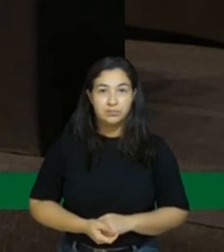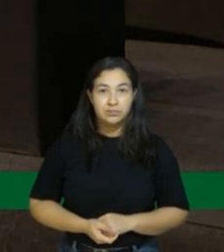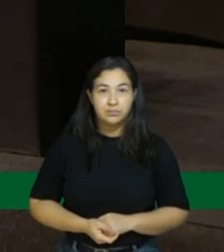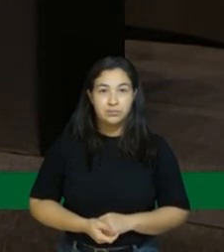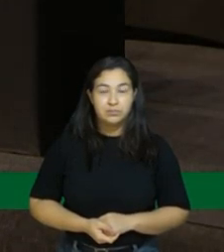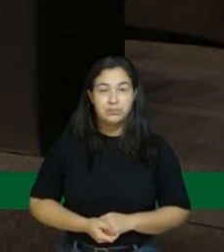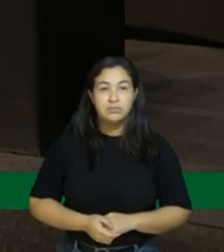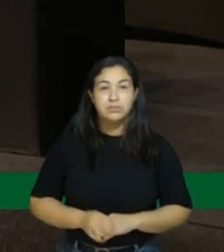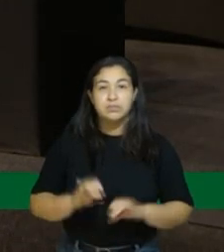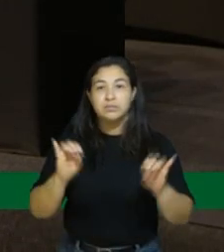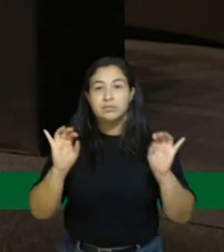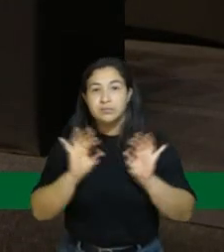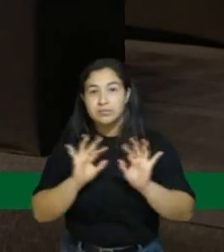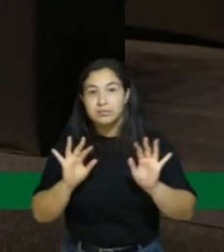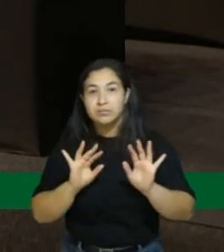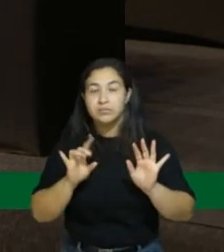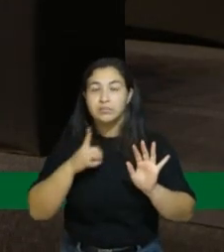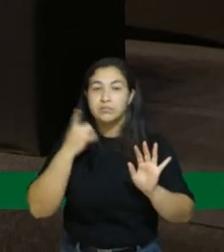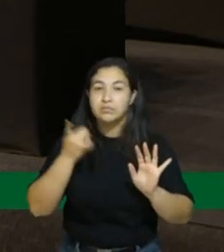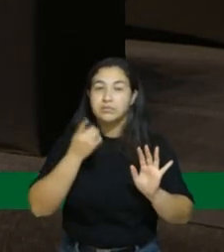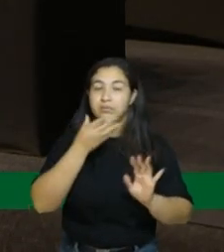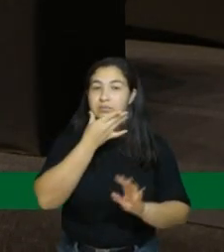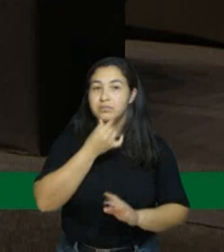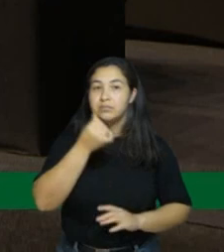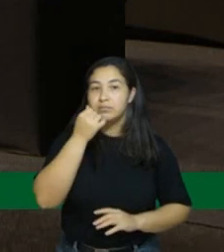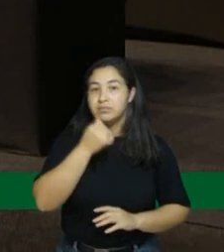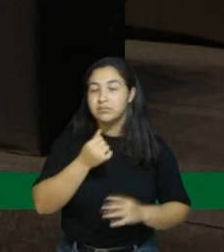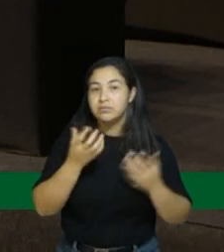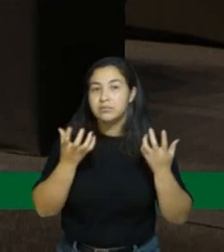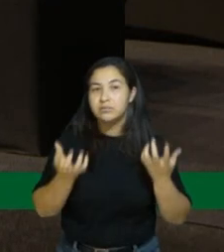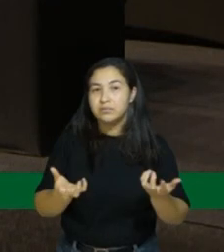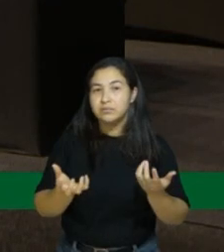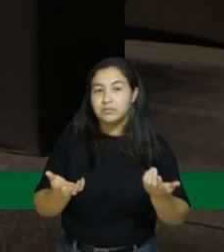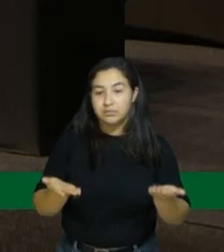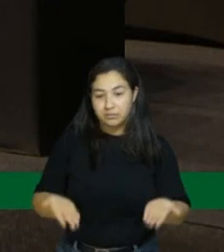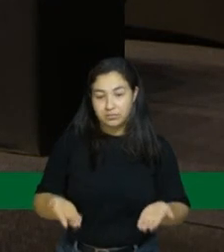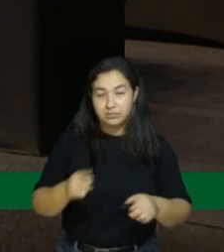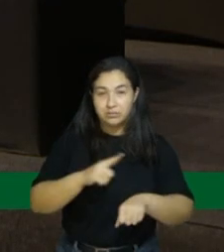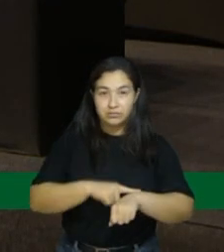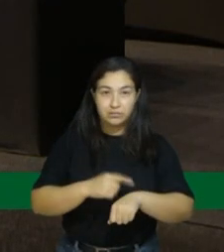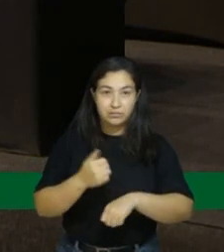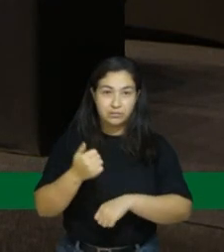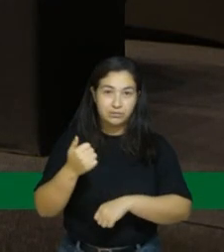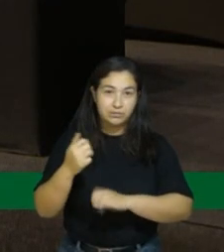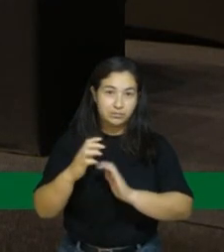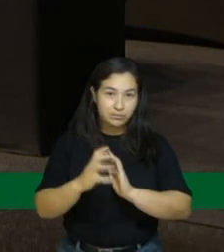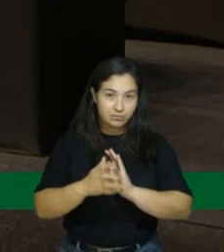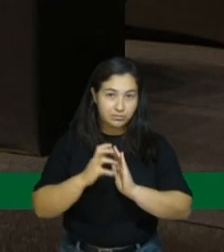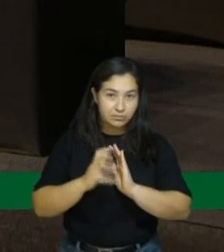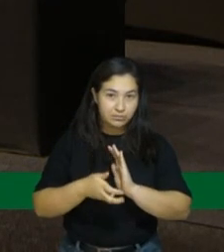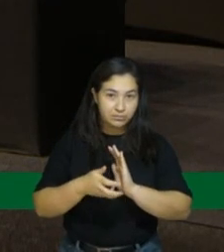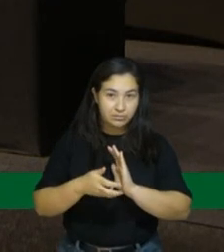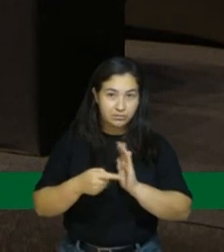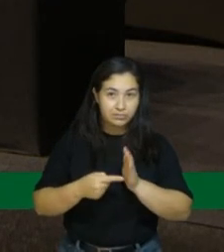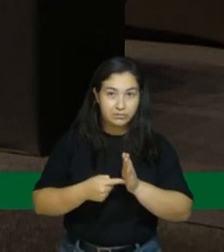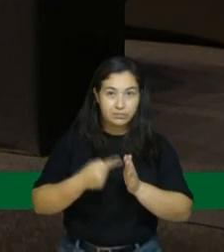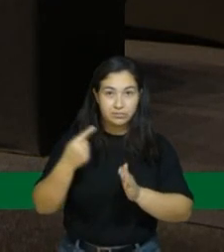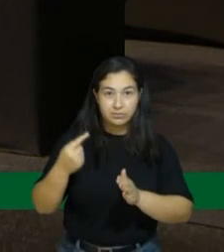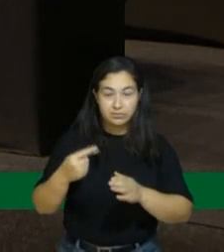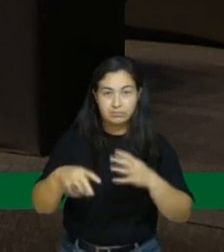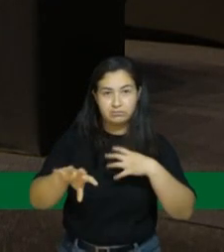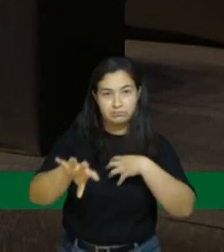senhoras e senhores deputados e deputadas uma boa tarde eu queria aqui no tempo do partido inicialmente me